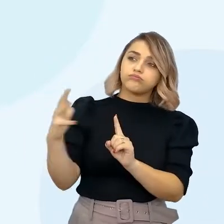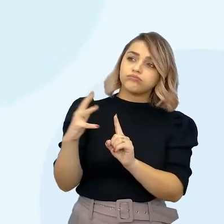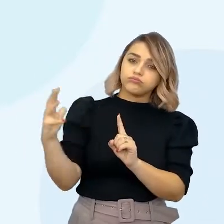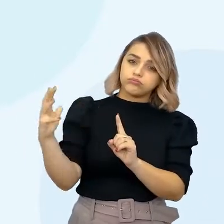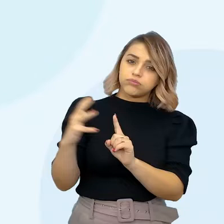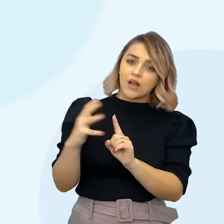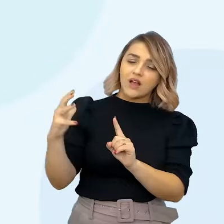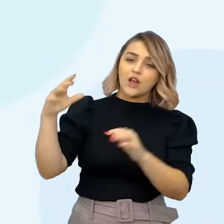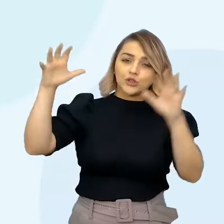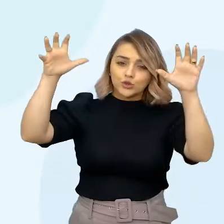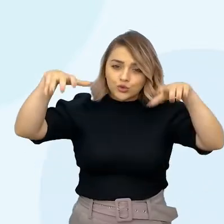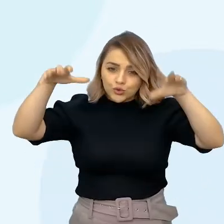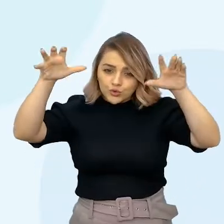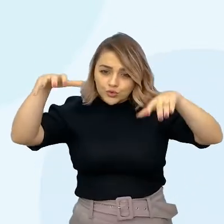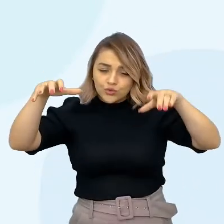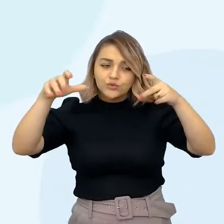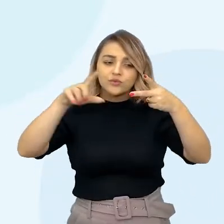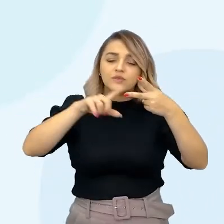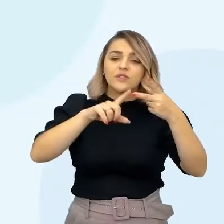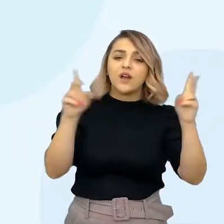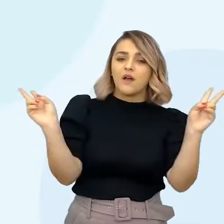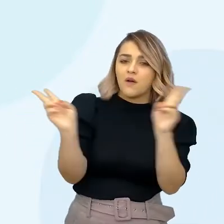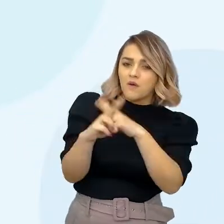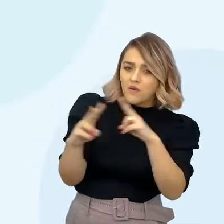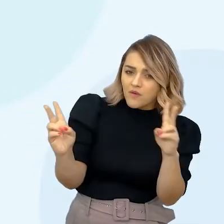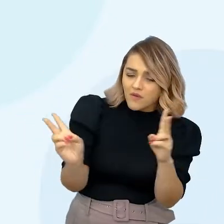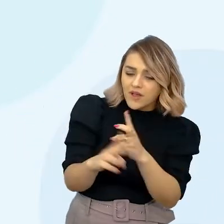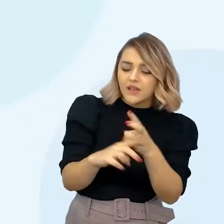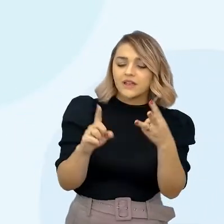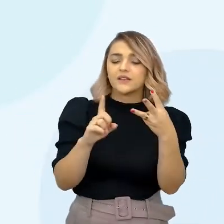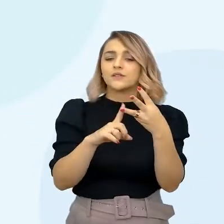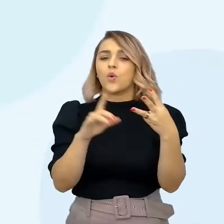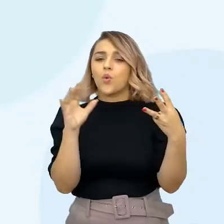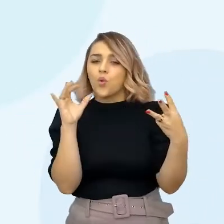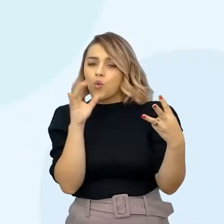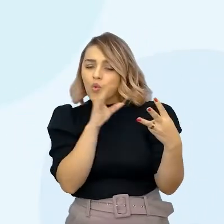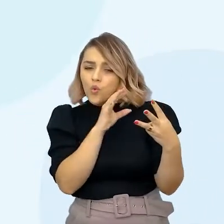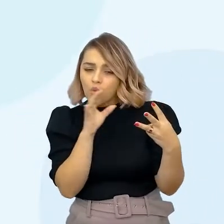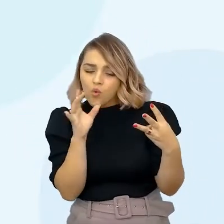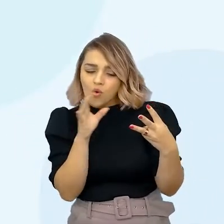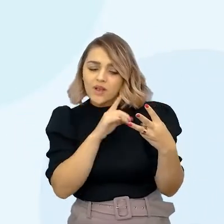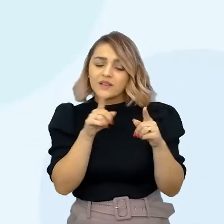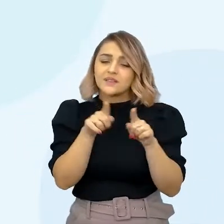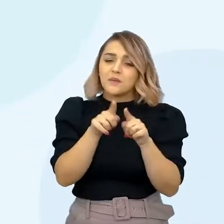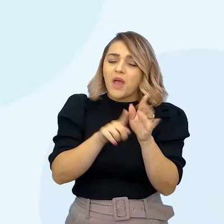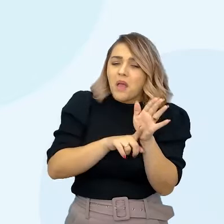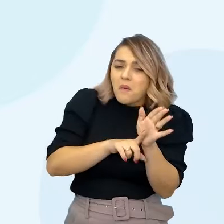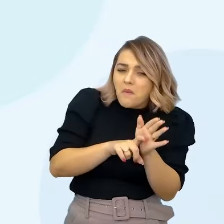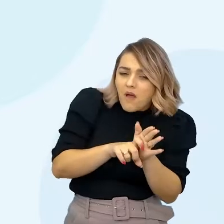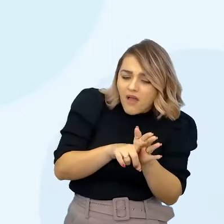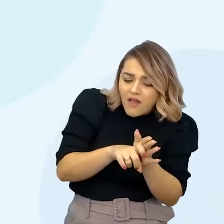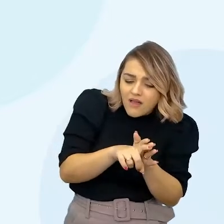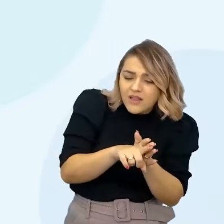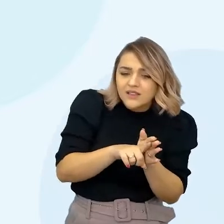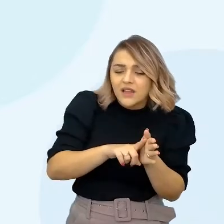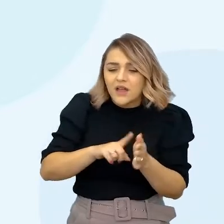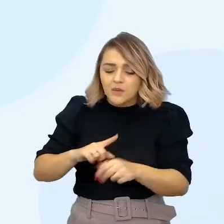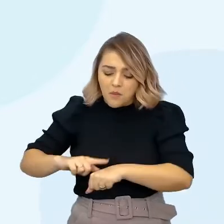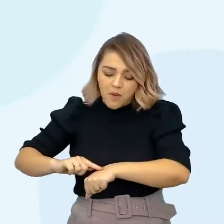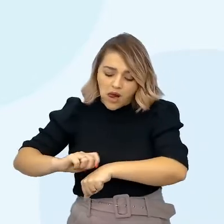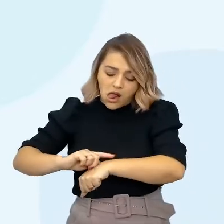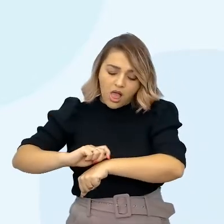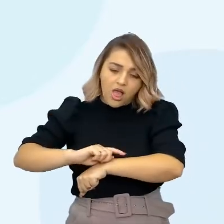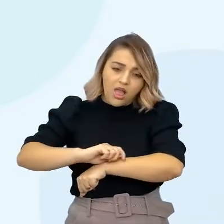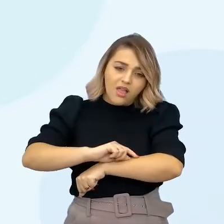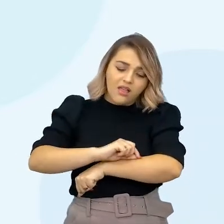do frio e de organismos, fungos, bactérias, minhocas, formigas e cupins, que vão desgastando